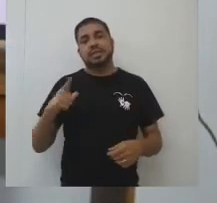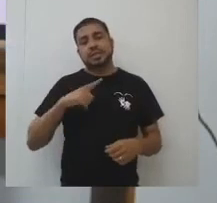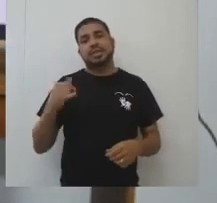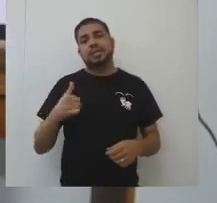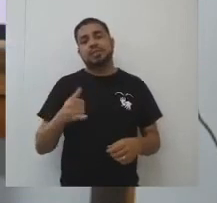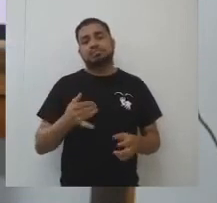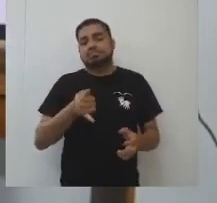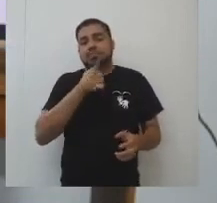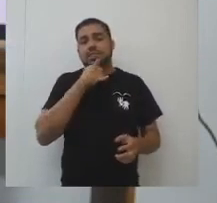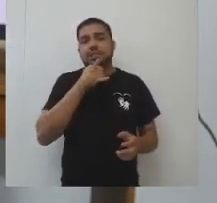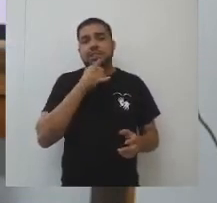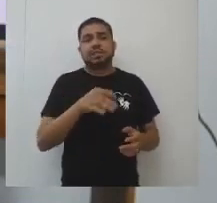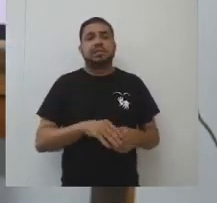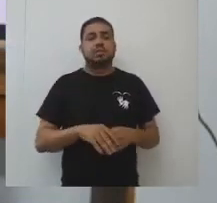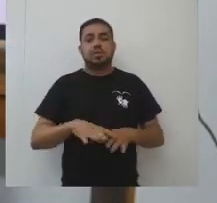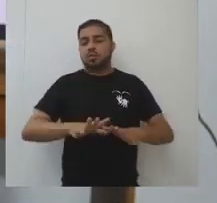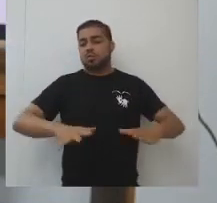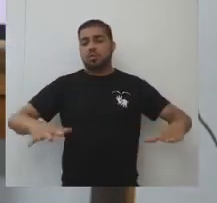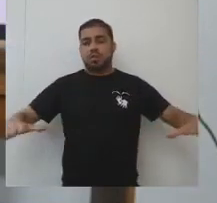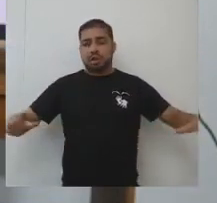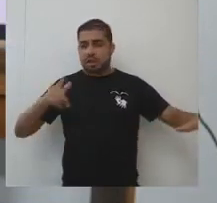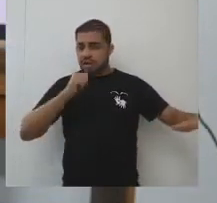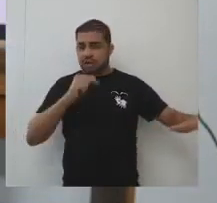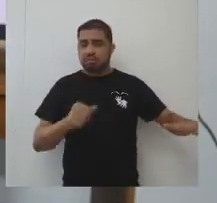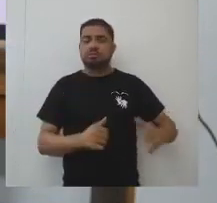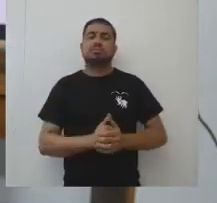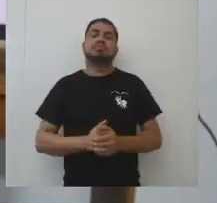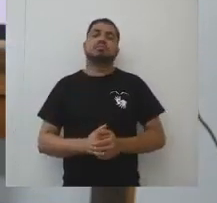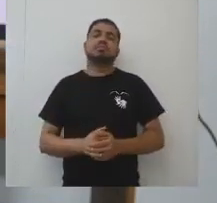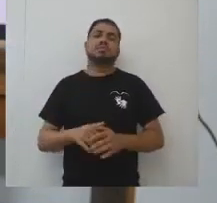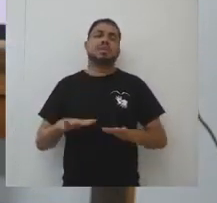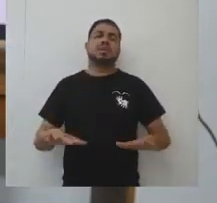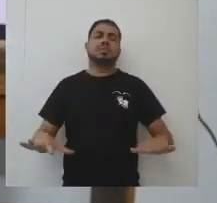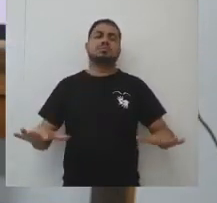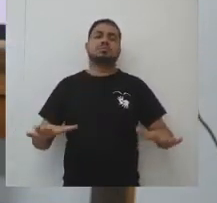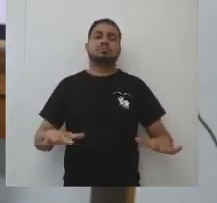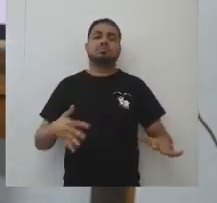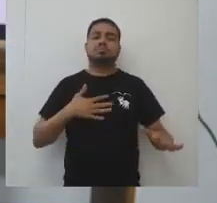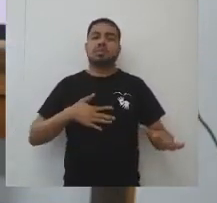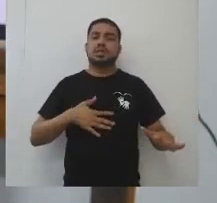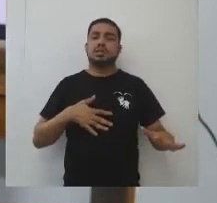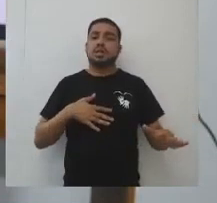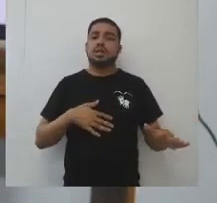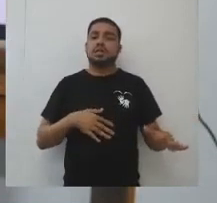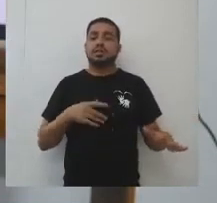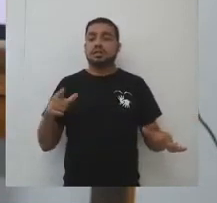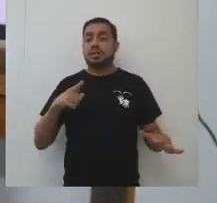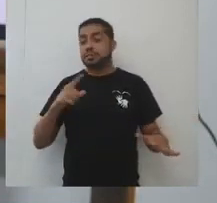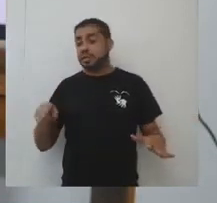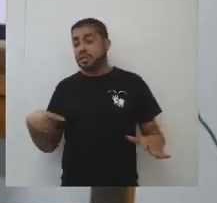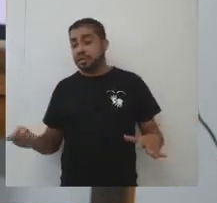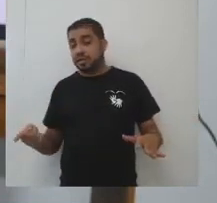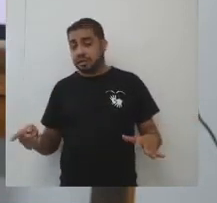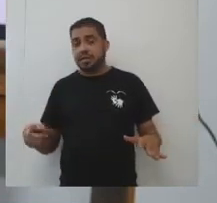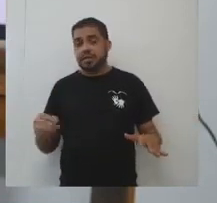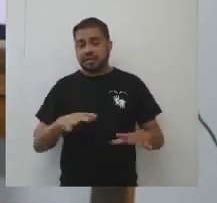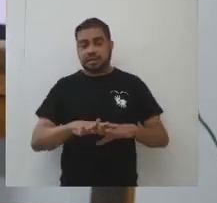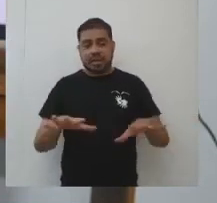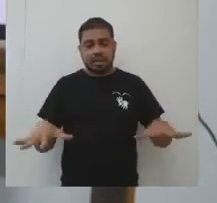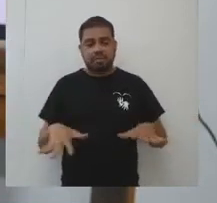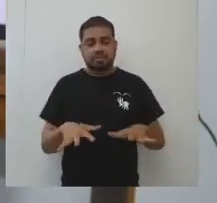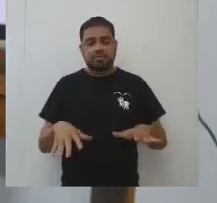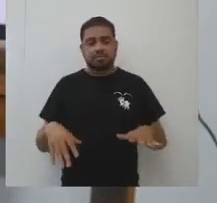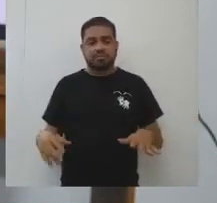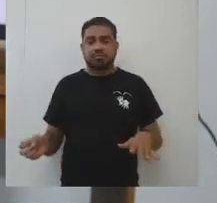É tipo um lago com águas tranquilas. Aí tu pega um lago com águas tranquilas